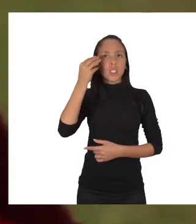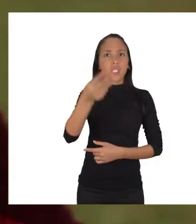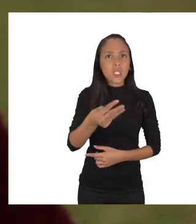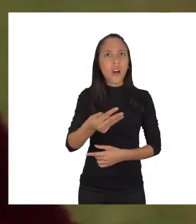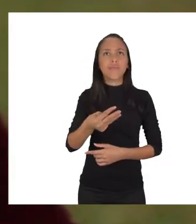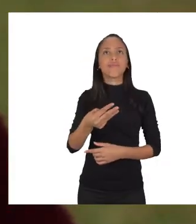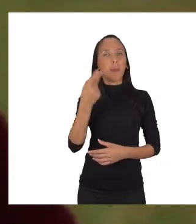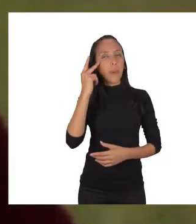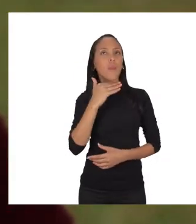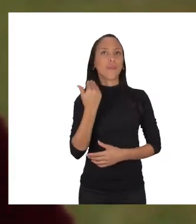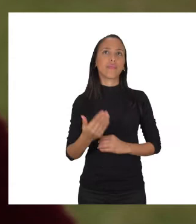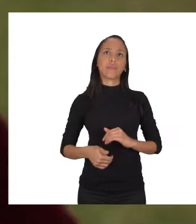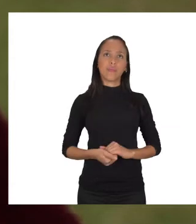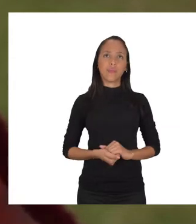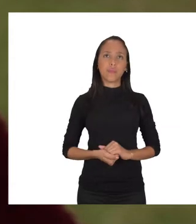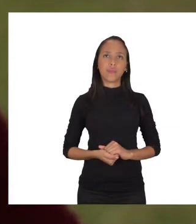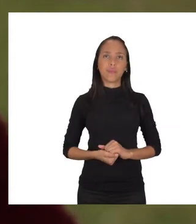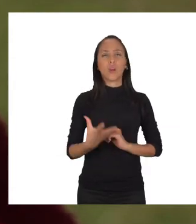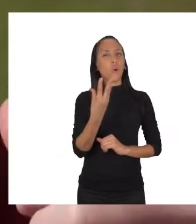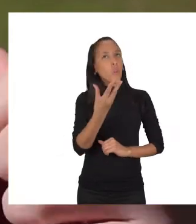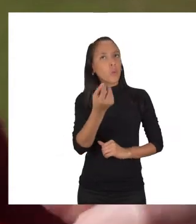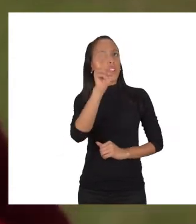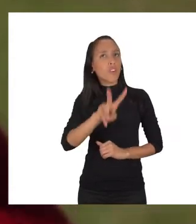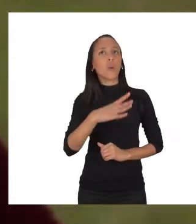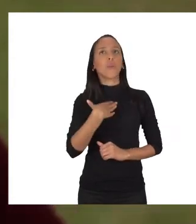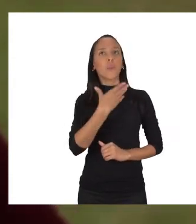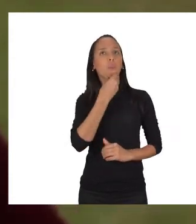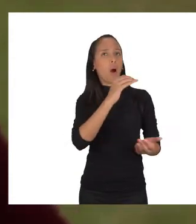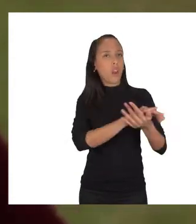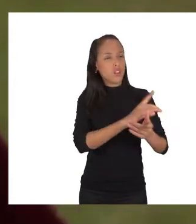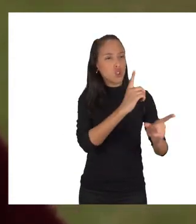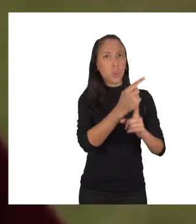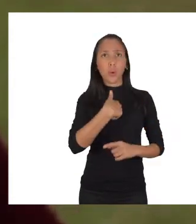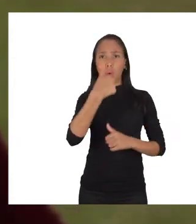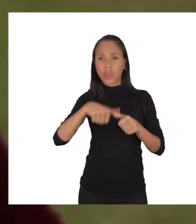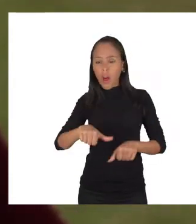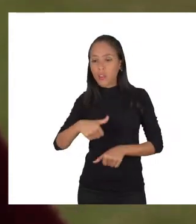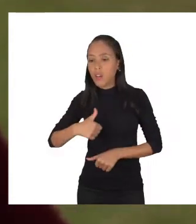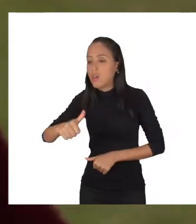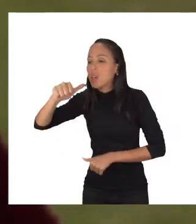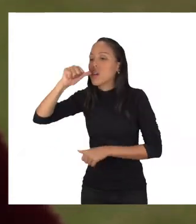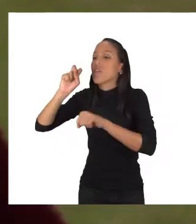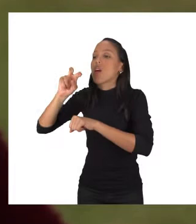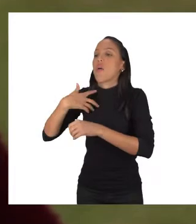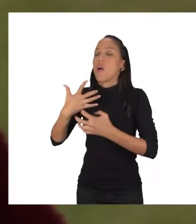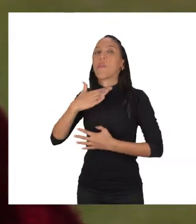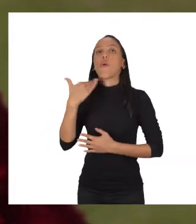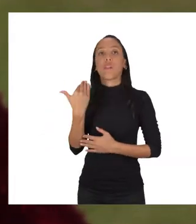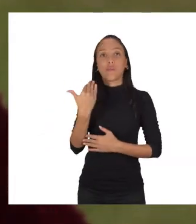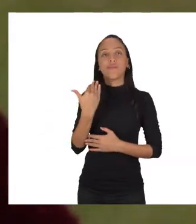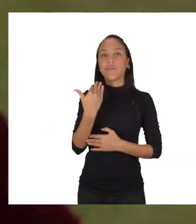Por várias vezes, meu marido me pegou eu tentando ir tomar os venenos e me matar. Eu não queria viver mais. Hoje, para mim, já tinha dado o que tinha